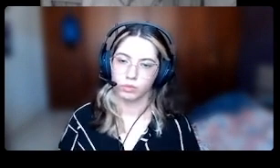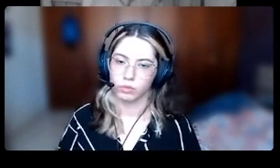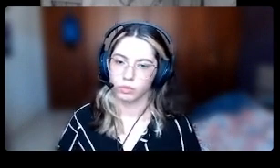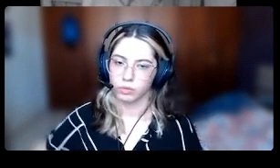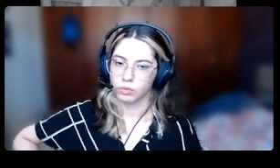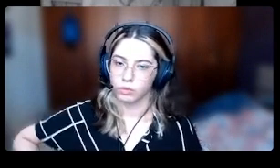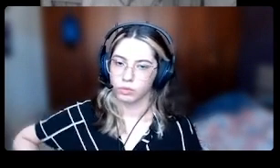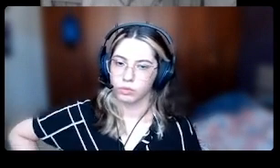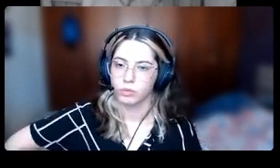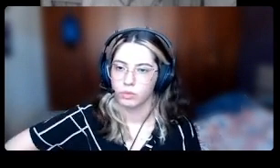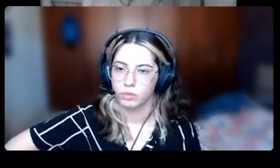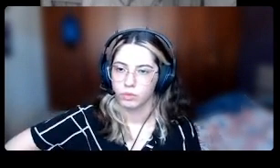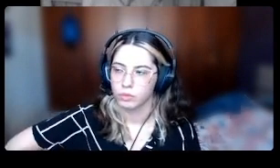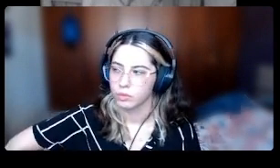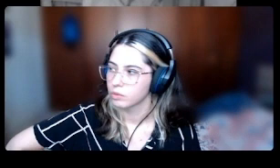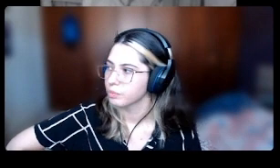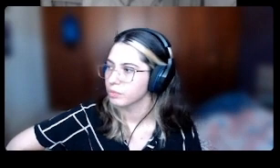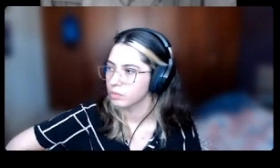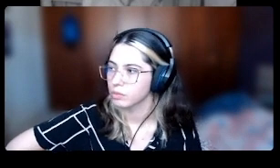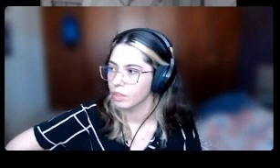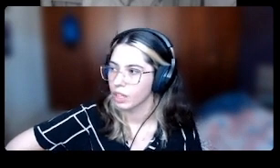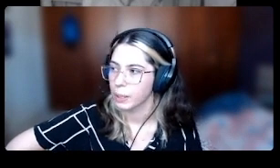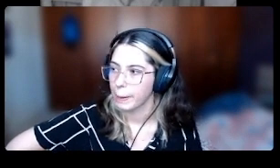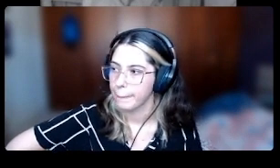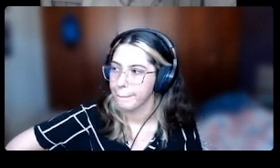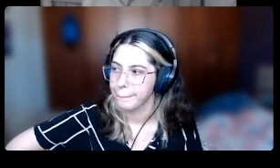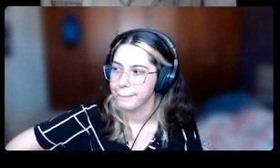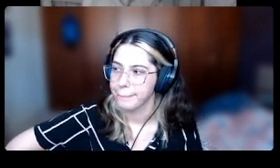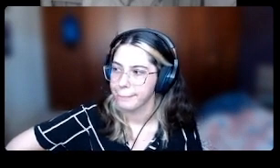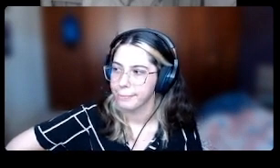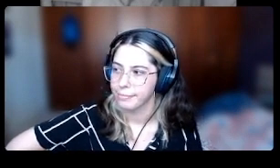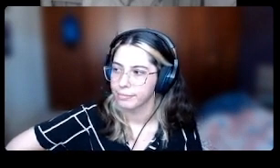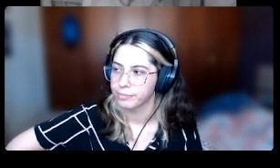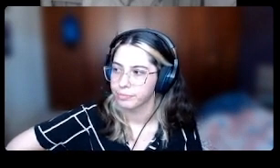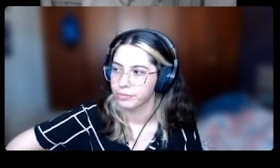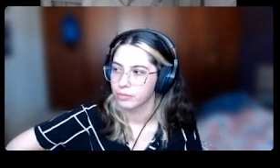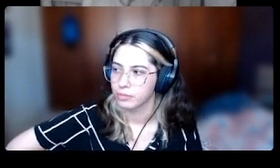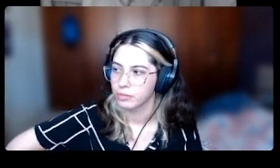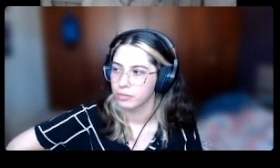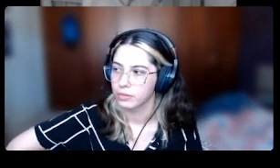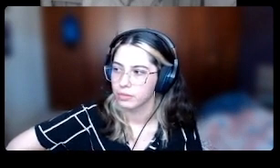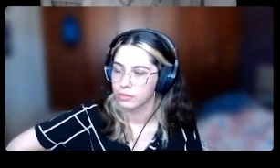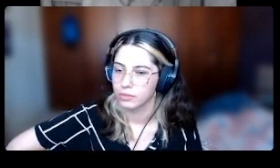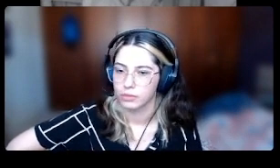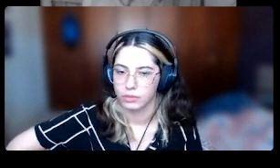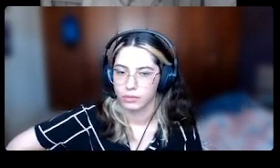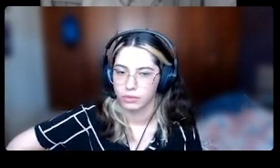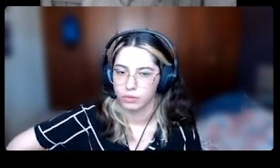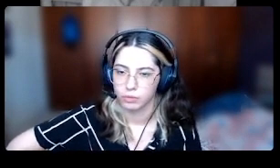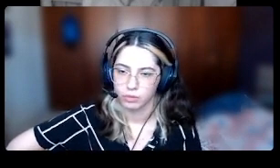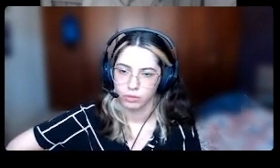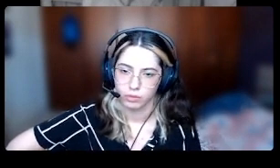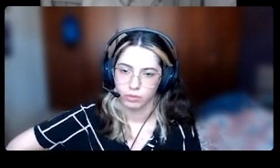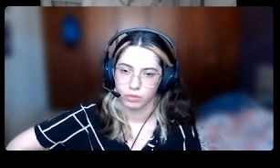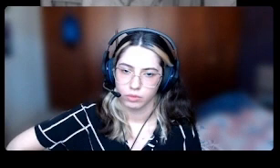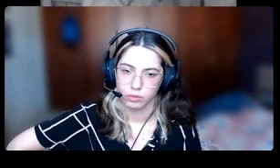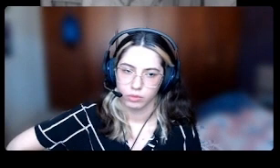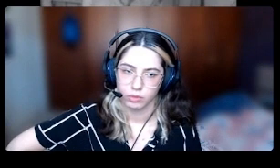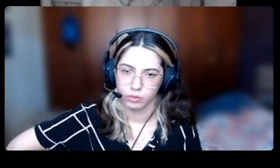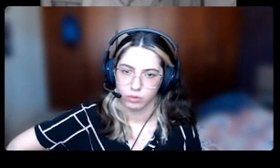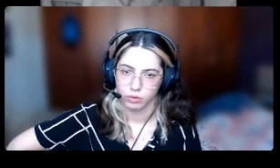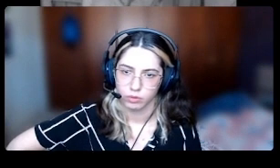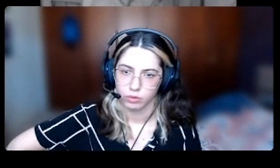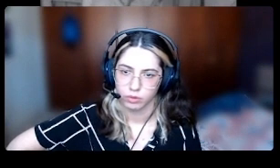o no segundo, que é o que a Yolanda comentou, foi de 48 horas. Mas mesmo possuindo essas diferenças